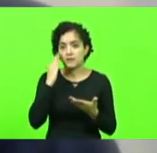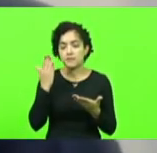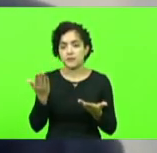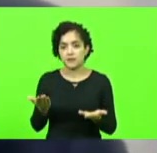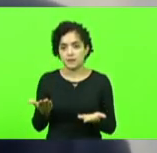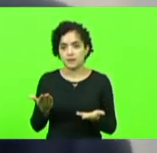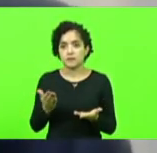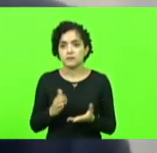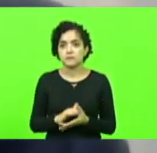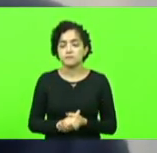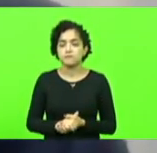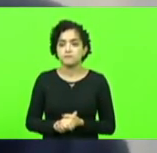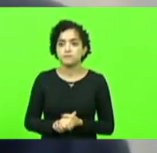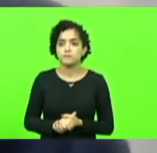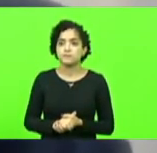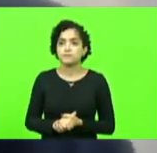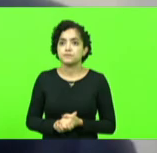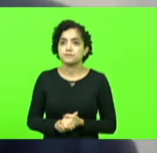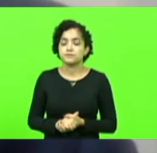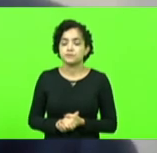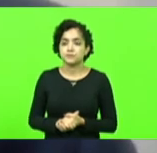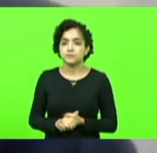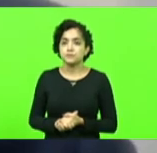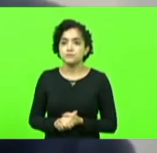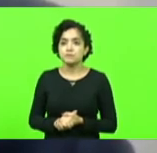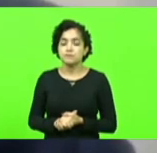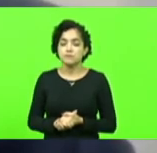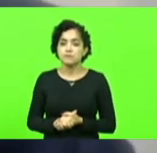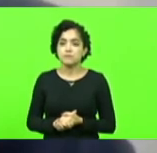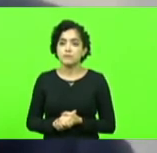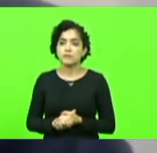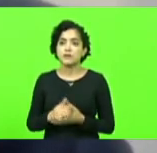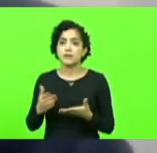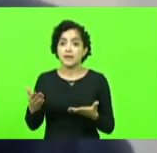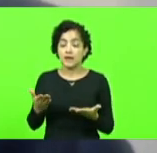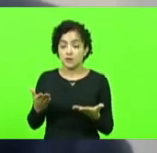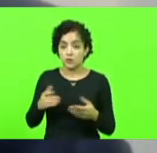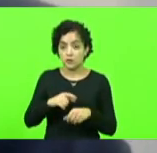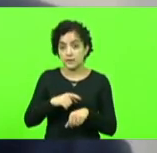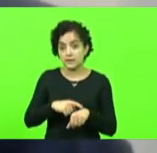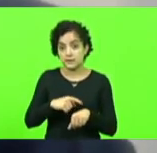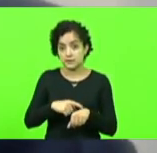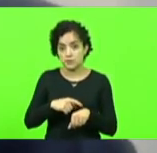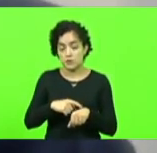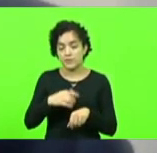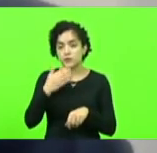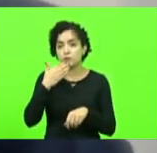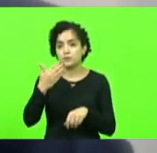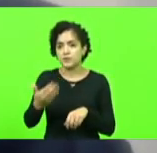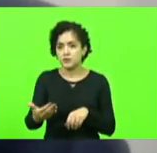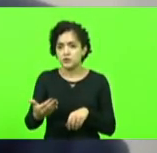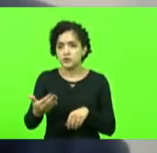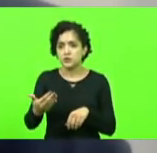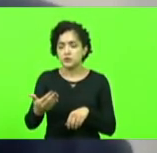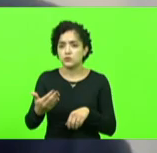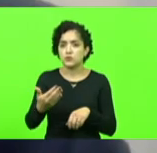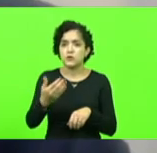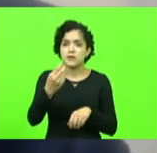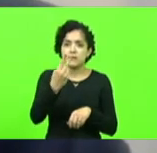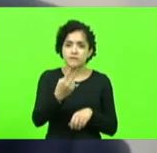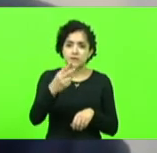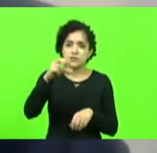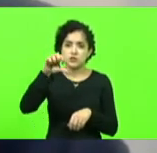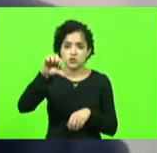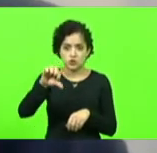aqui citado. Deputado Vicente, existe no momento solicitação de 20 novos